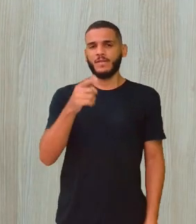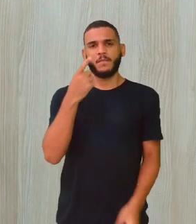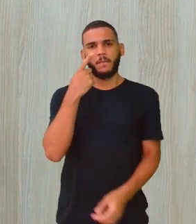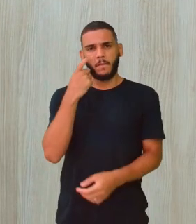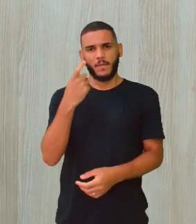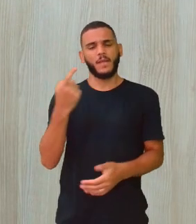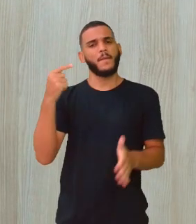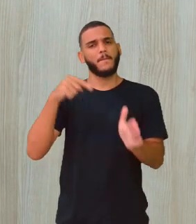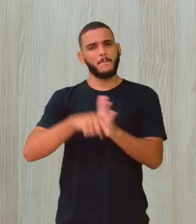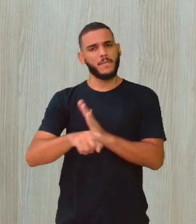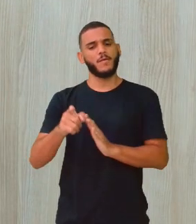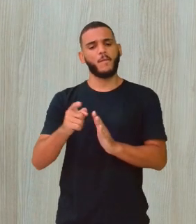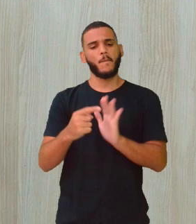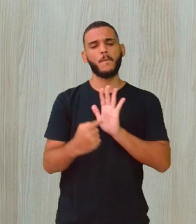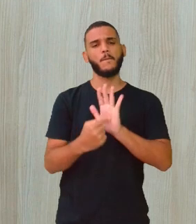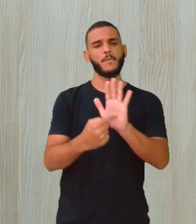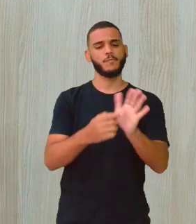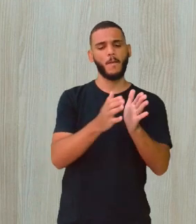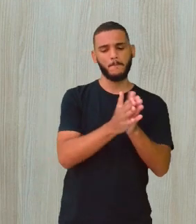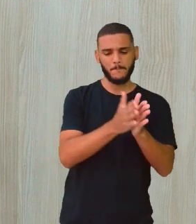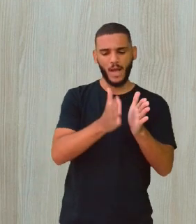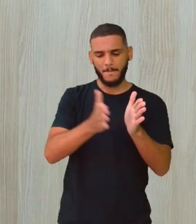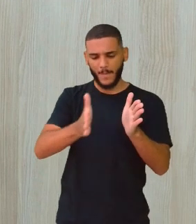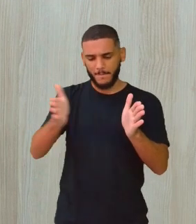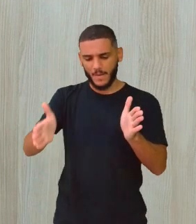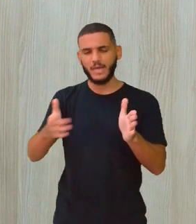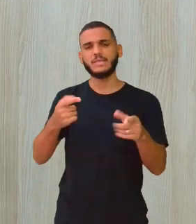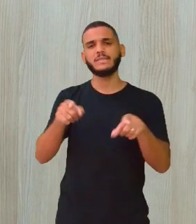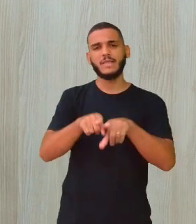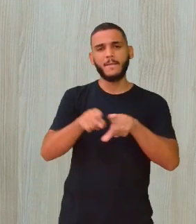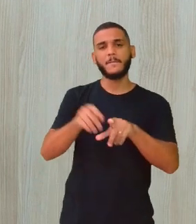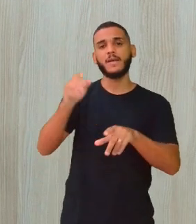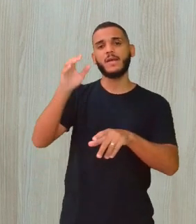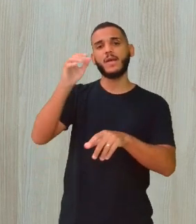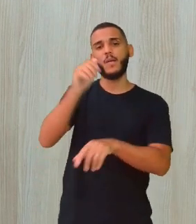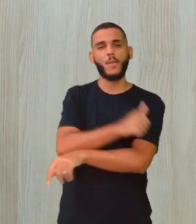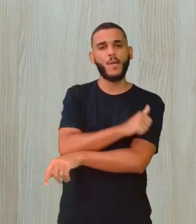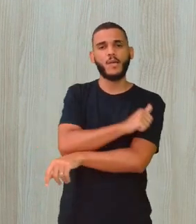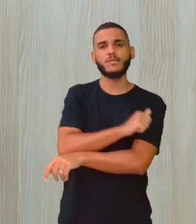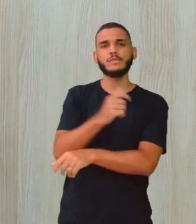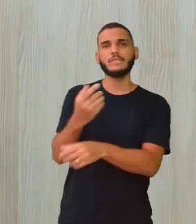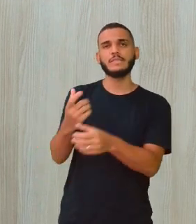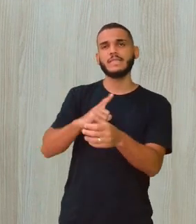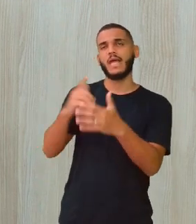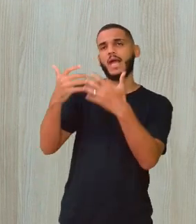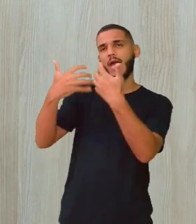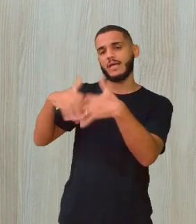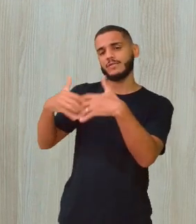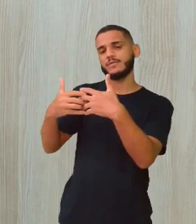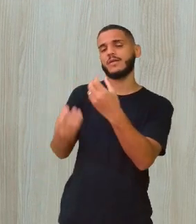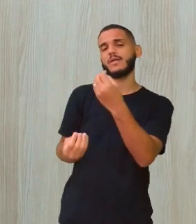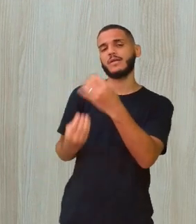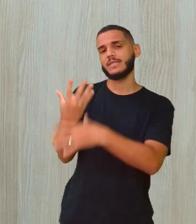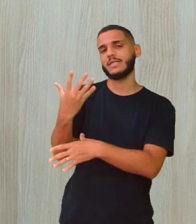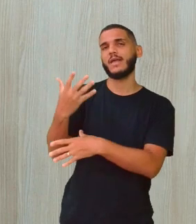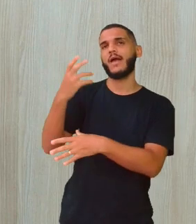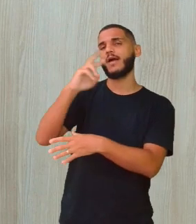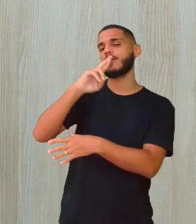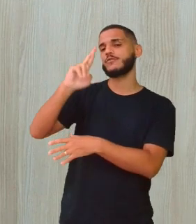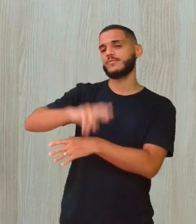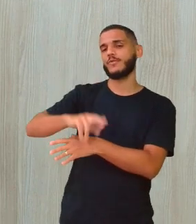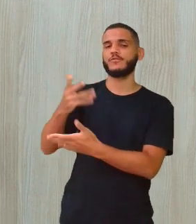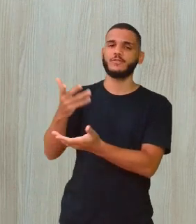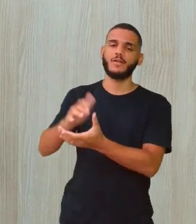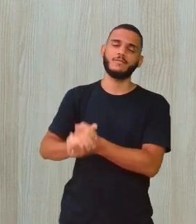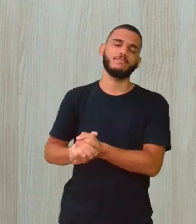viu? Mostrando aí o passo a passo e o aluno construindo o raciocínio para poder chegar na resposta. Não já chegou na resposta